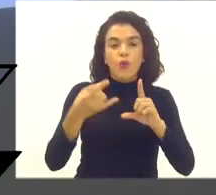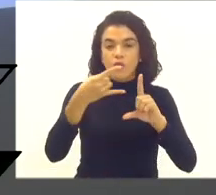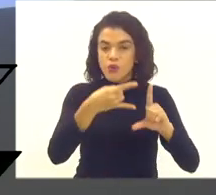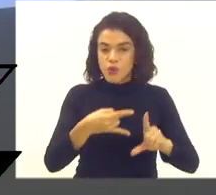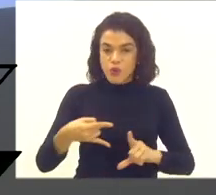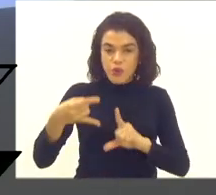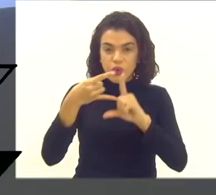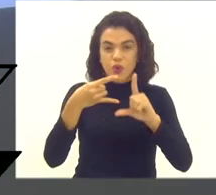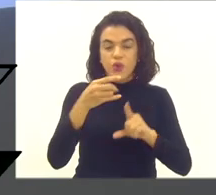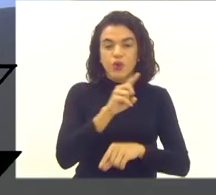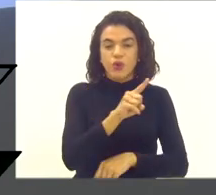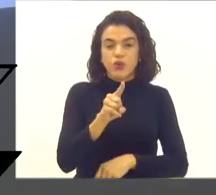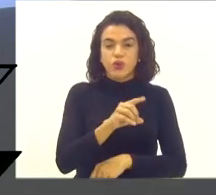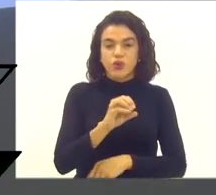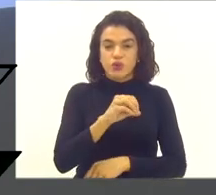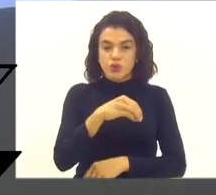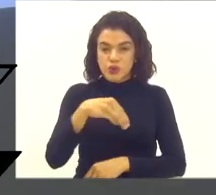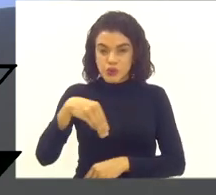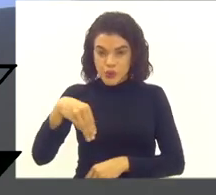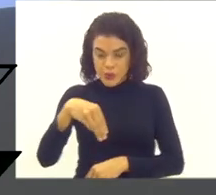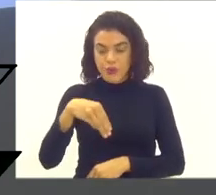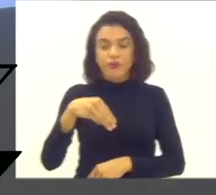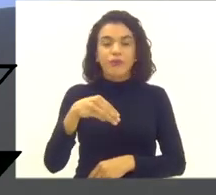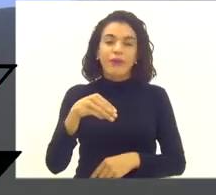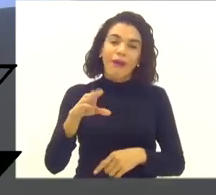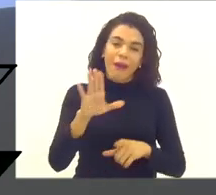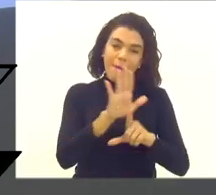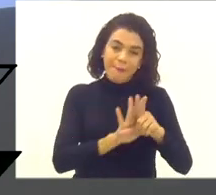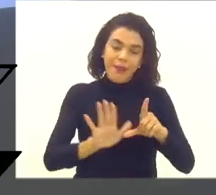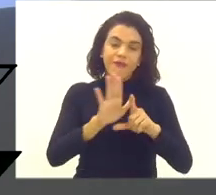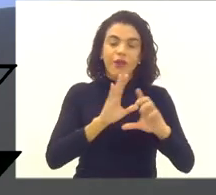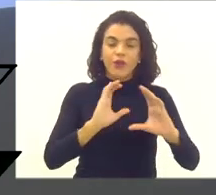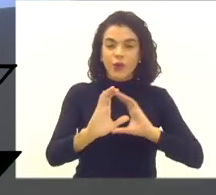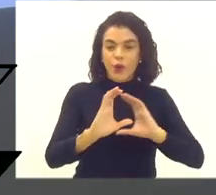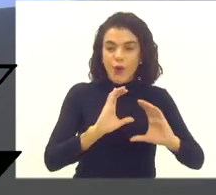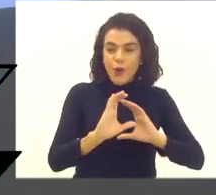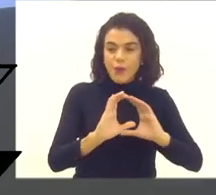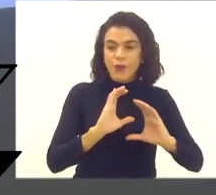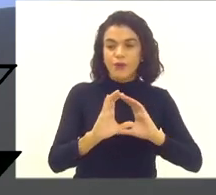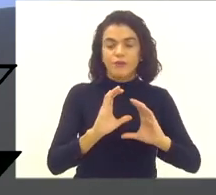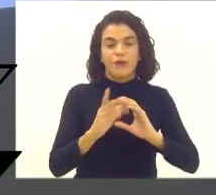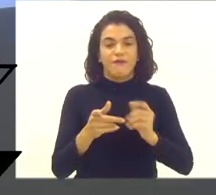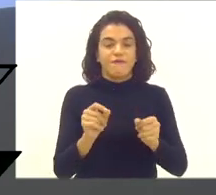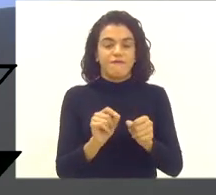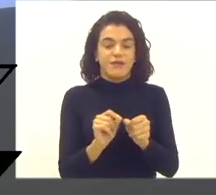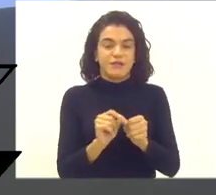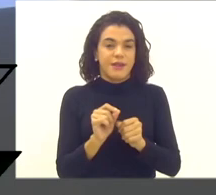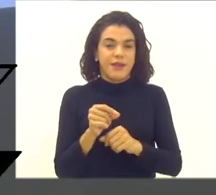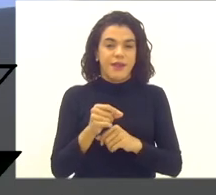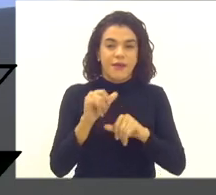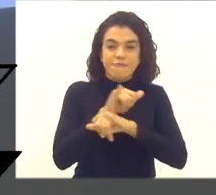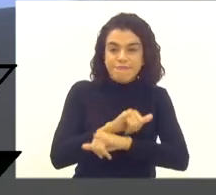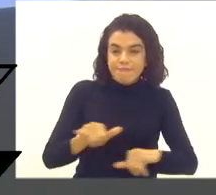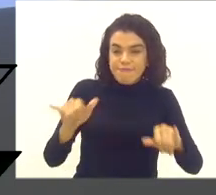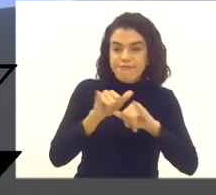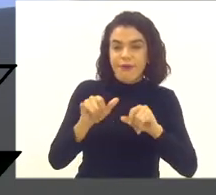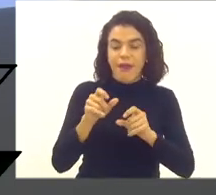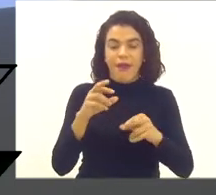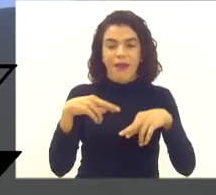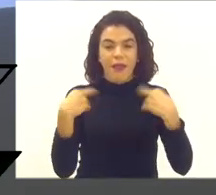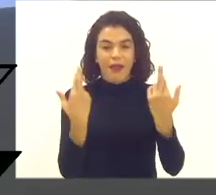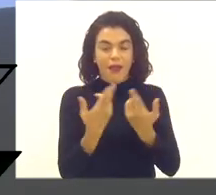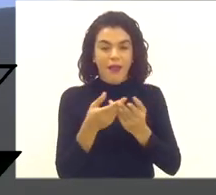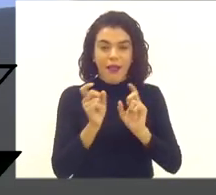que são plataformas de comunicação né Para você fazer os comícios para você fazer as reuniões